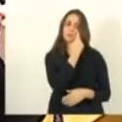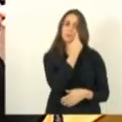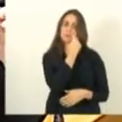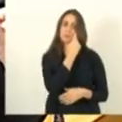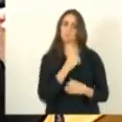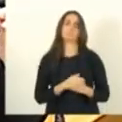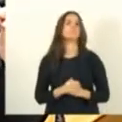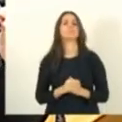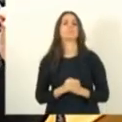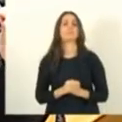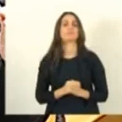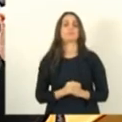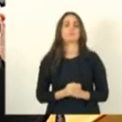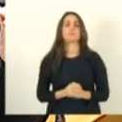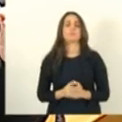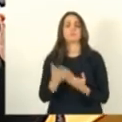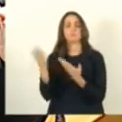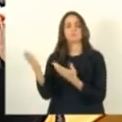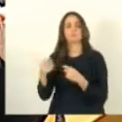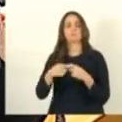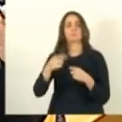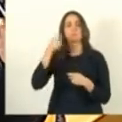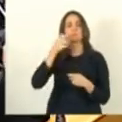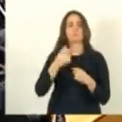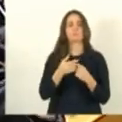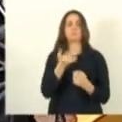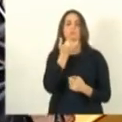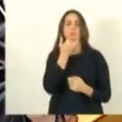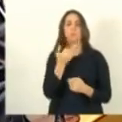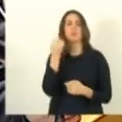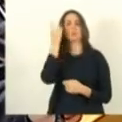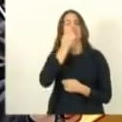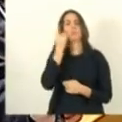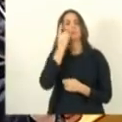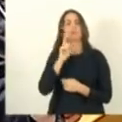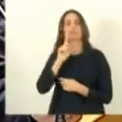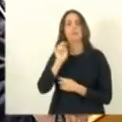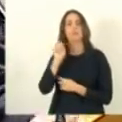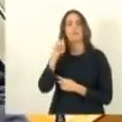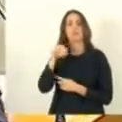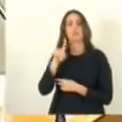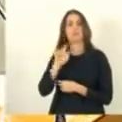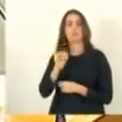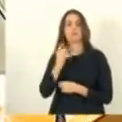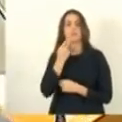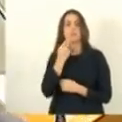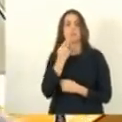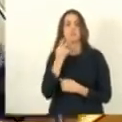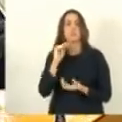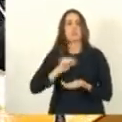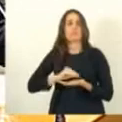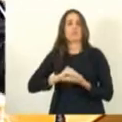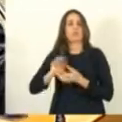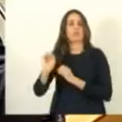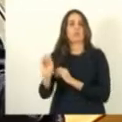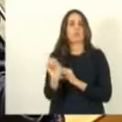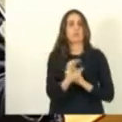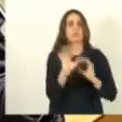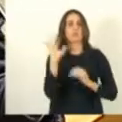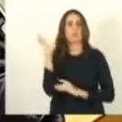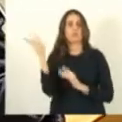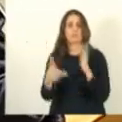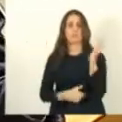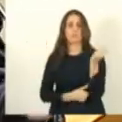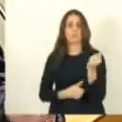presidente, é aquilo que o deputado Gandini acabou de dizer, está faltando muita educação ambiental, mas a